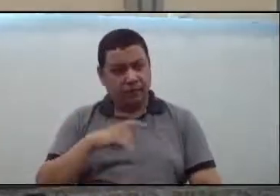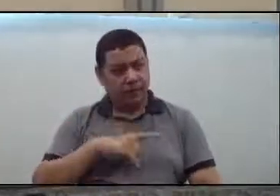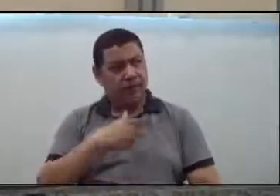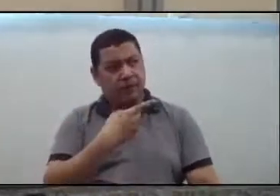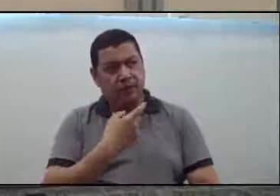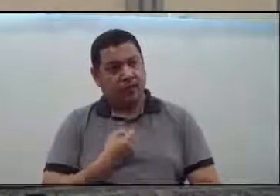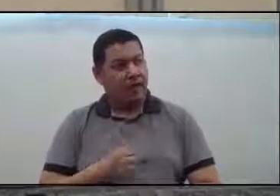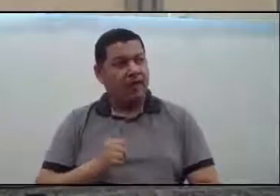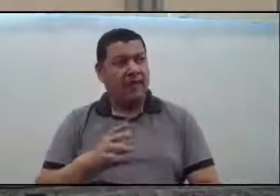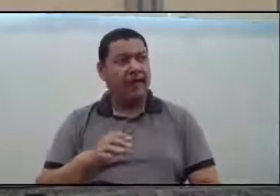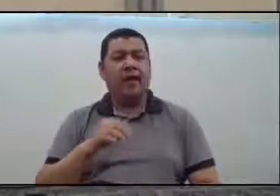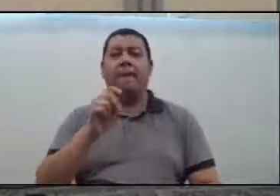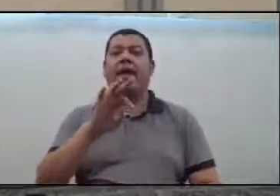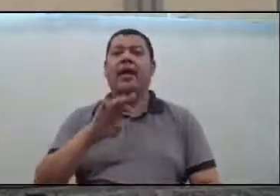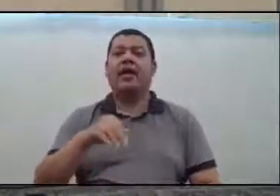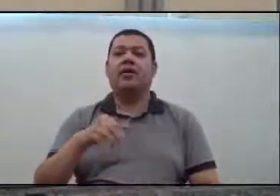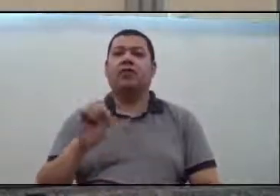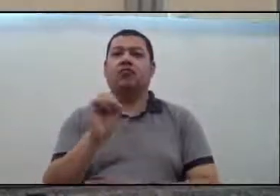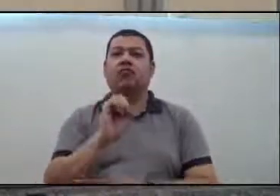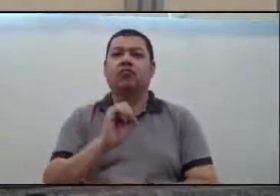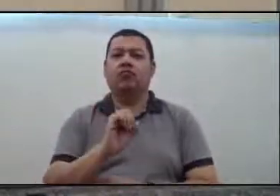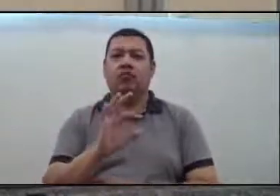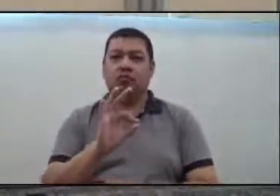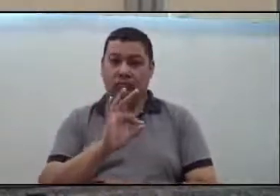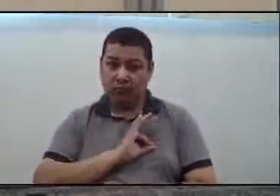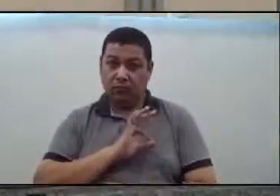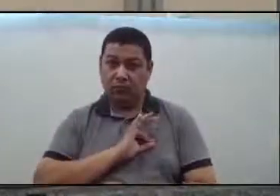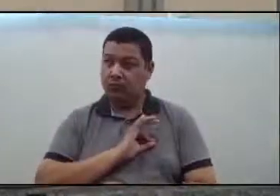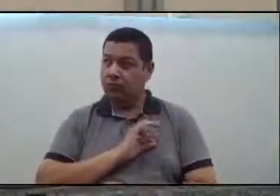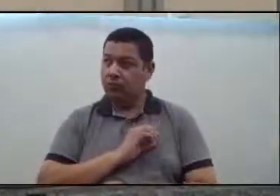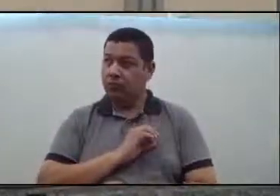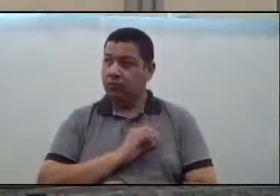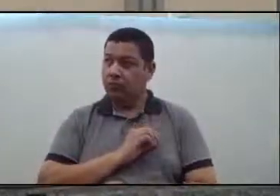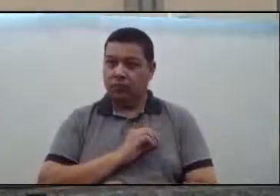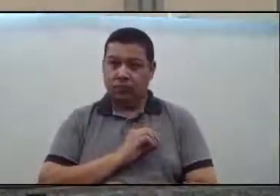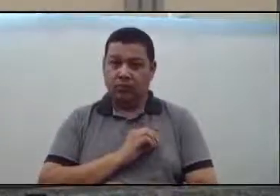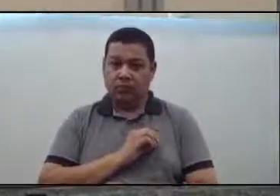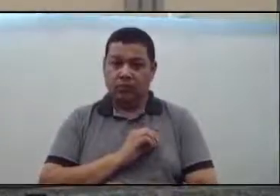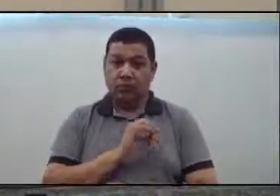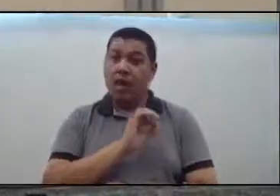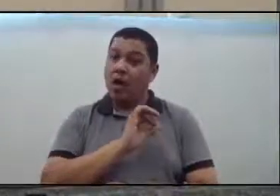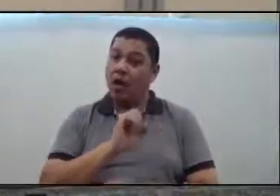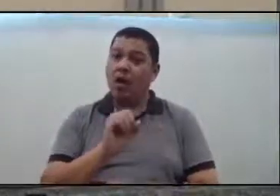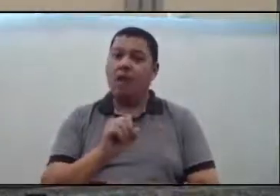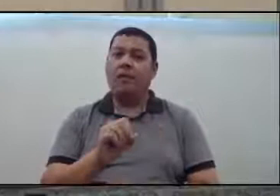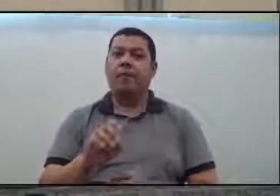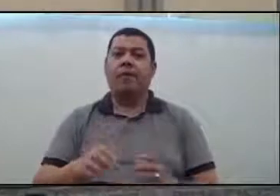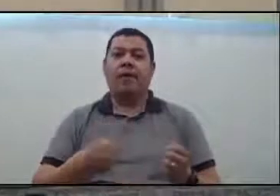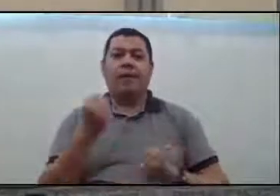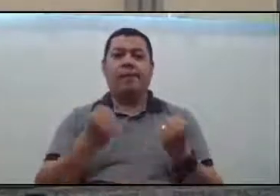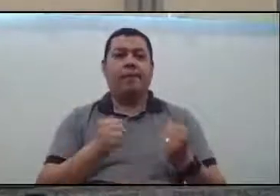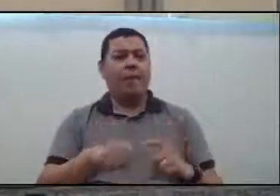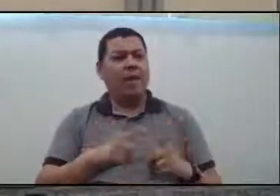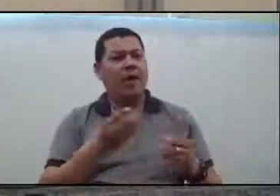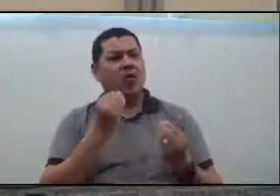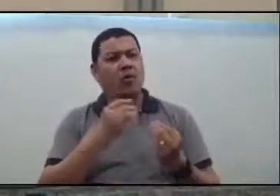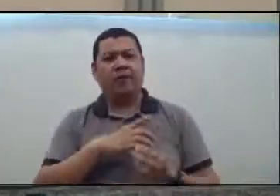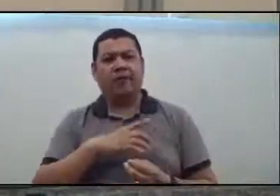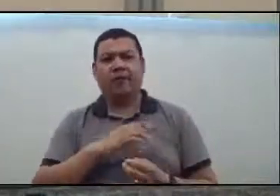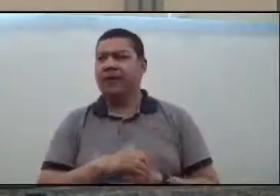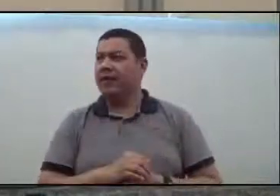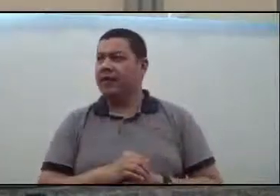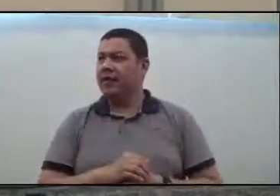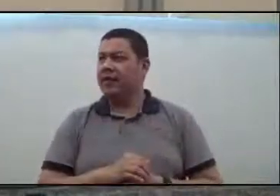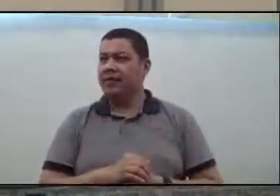essa BR-364, a Polícia Rodoviária Federal está fazendo o papel dela, que é de cumprir a lei. Mas dá uma tristeza tão grande de você ver cargas